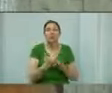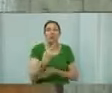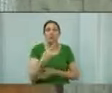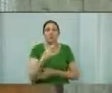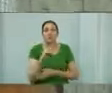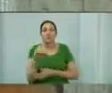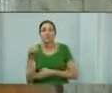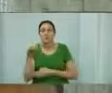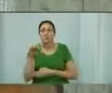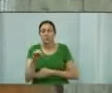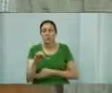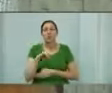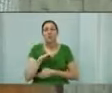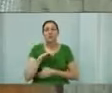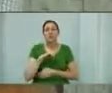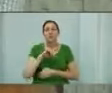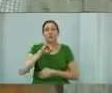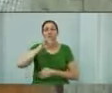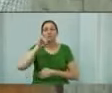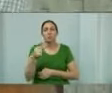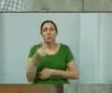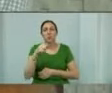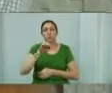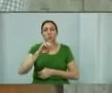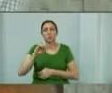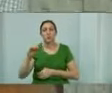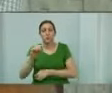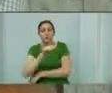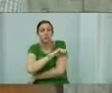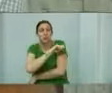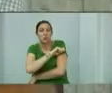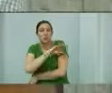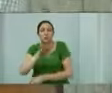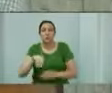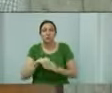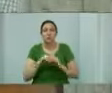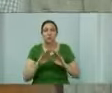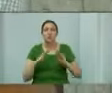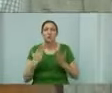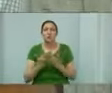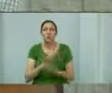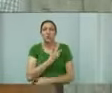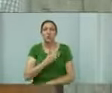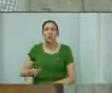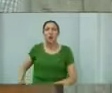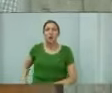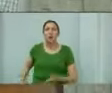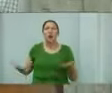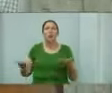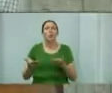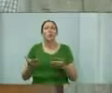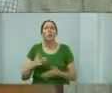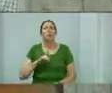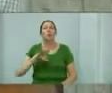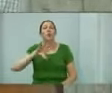nós éramos em 1.900 alunos na rede pública, vereadores. Hoje tem